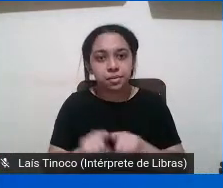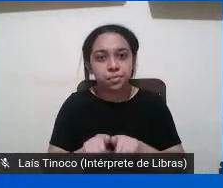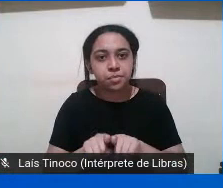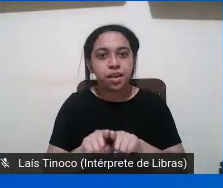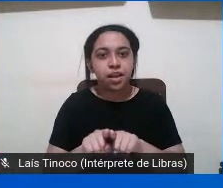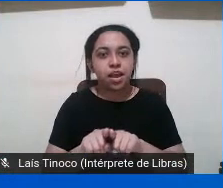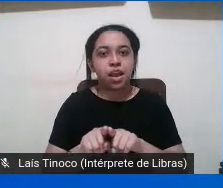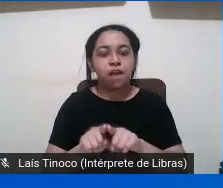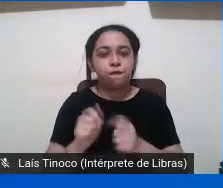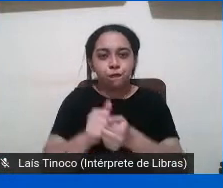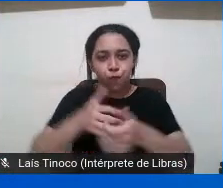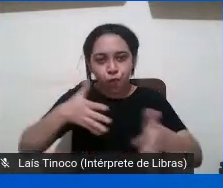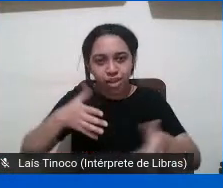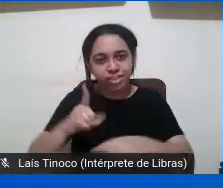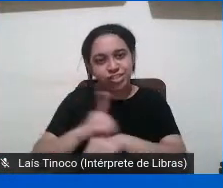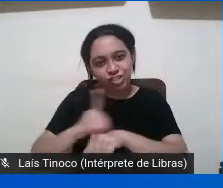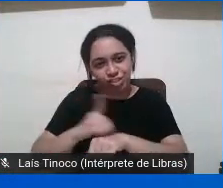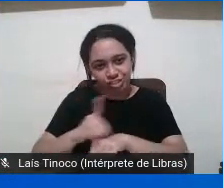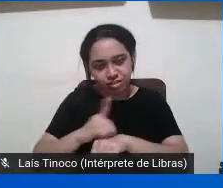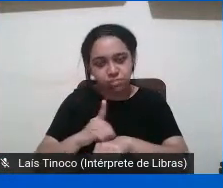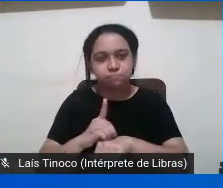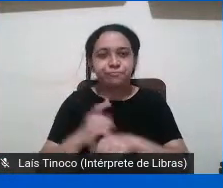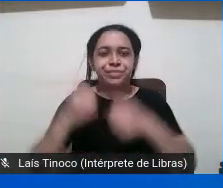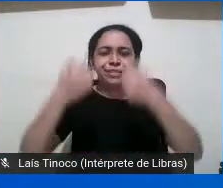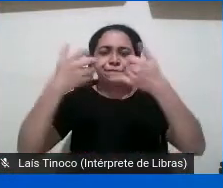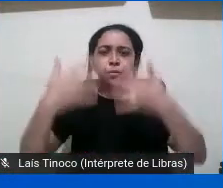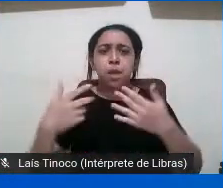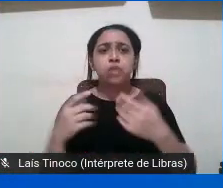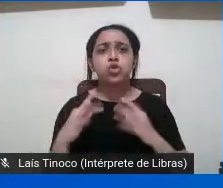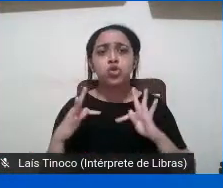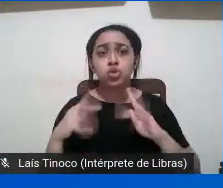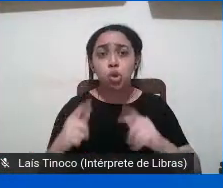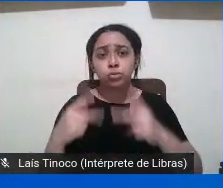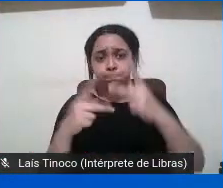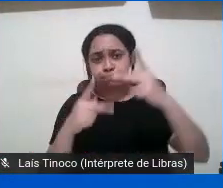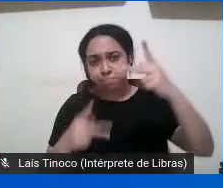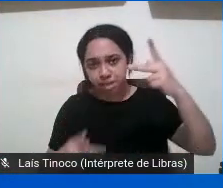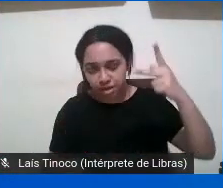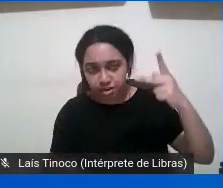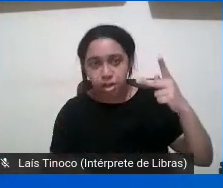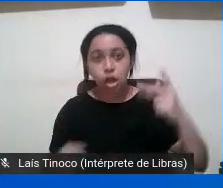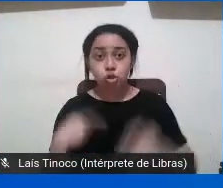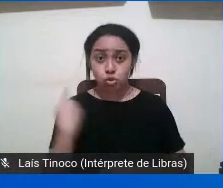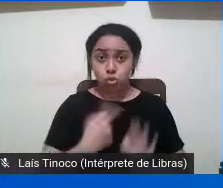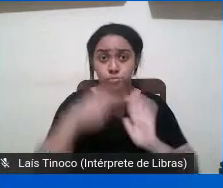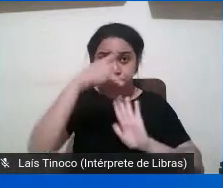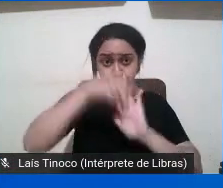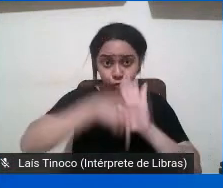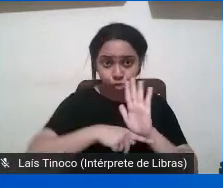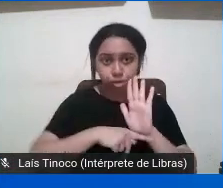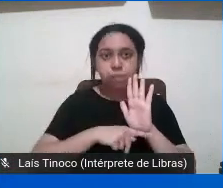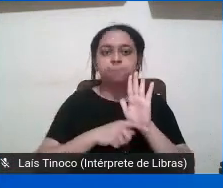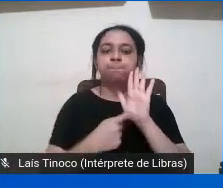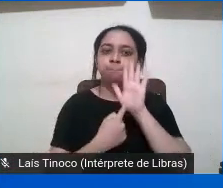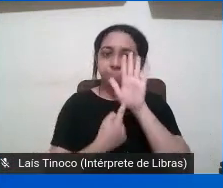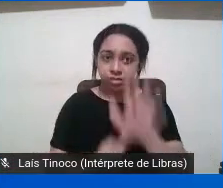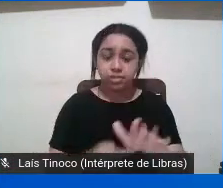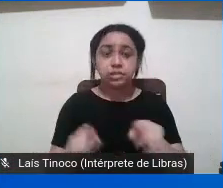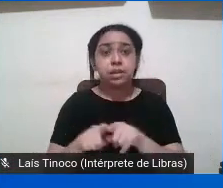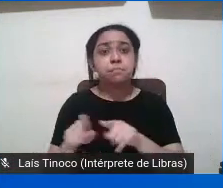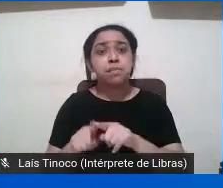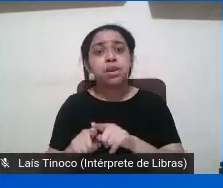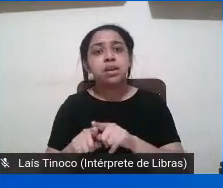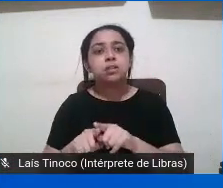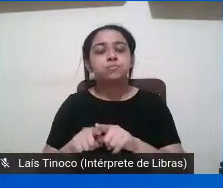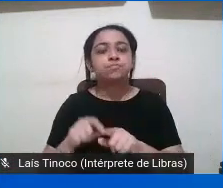informar para ele todos os parâmetros que a nosso projeto estipula e os critérios que nós entendemos que